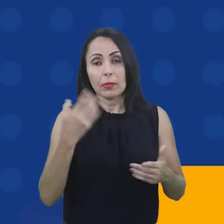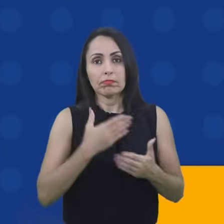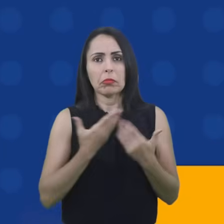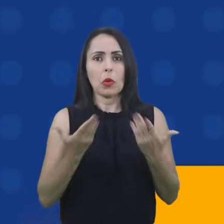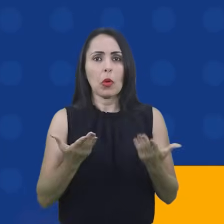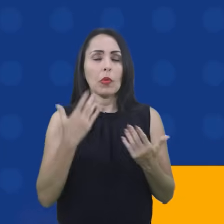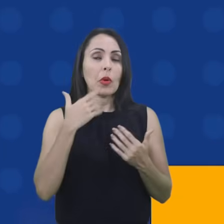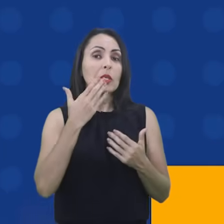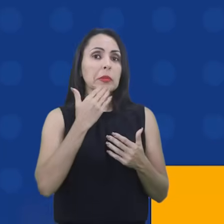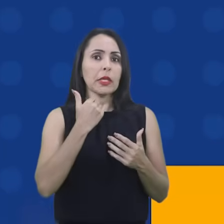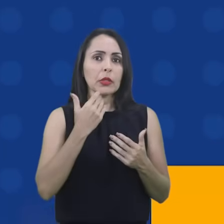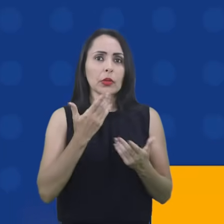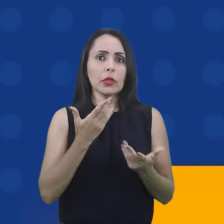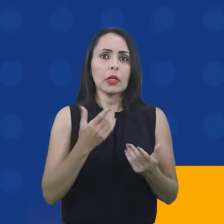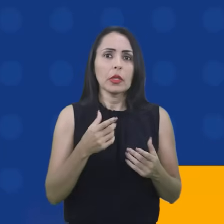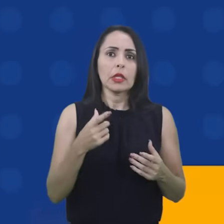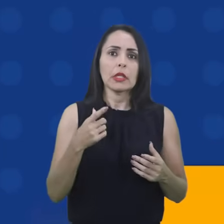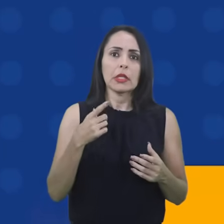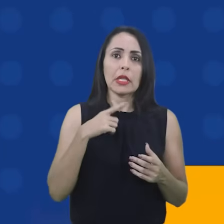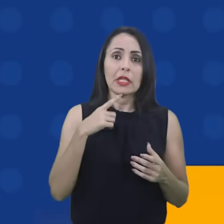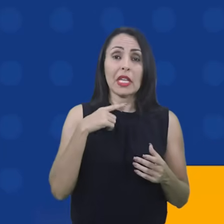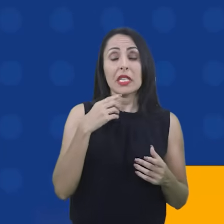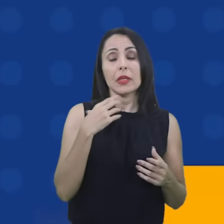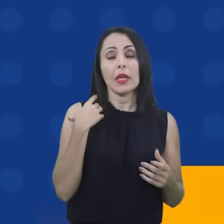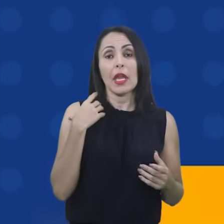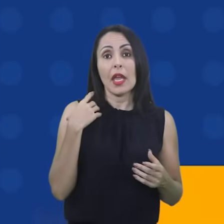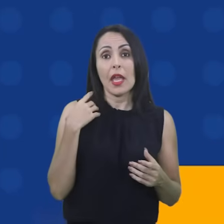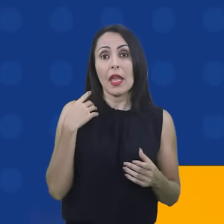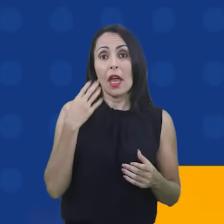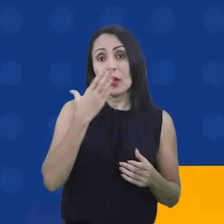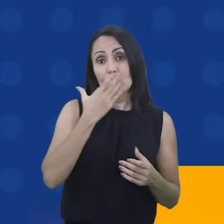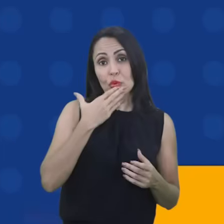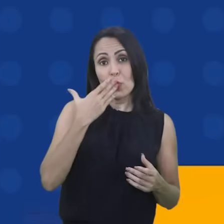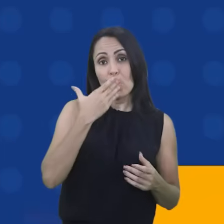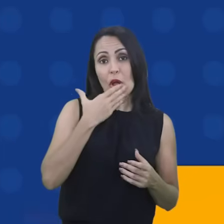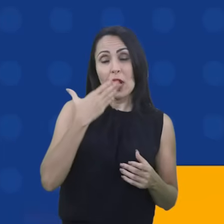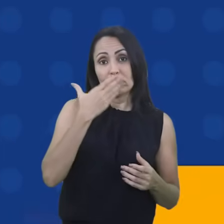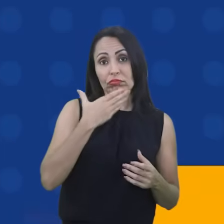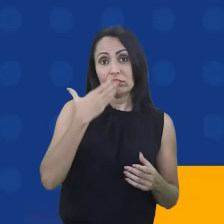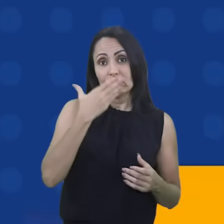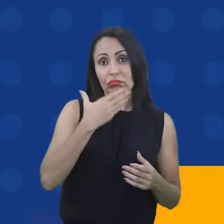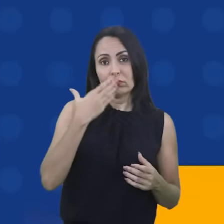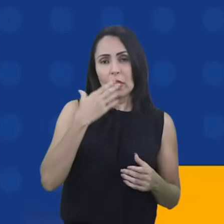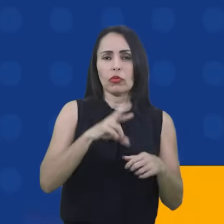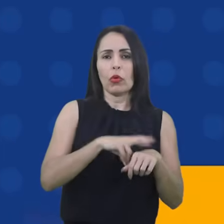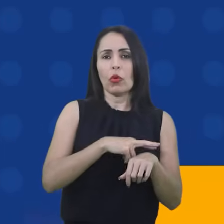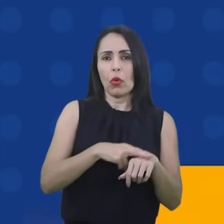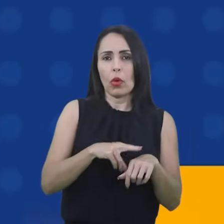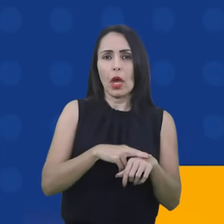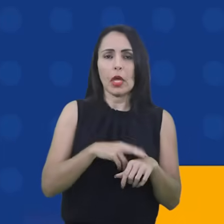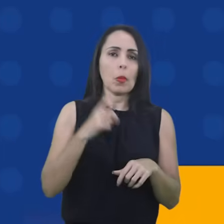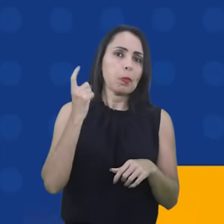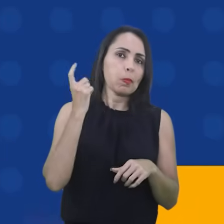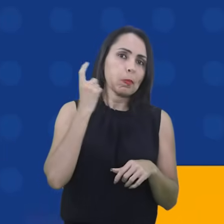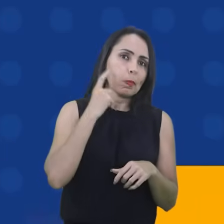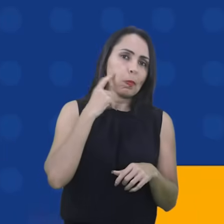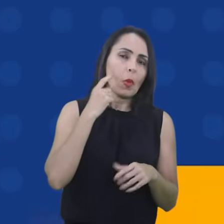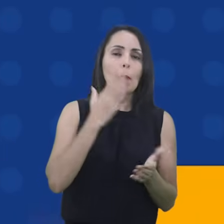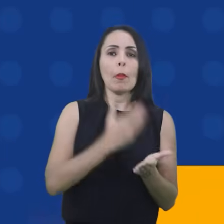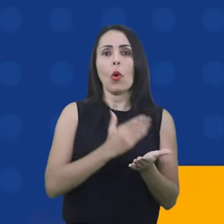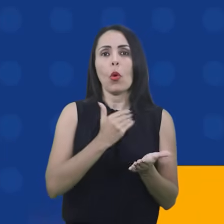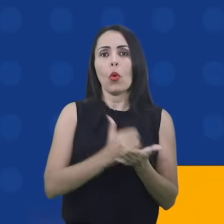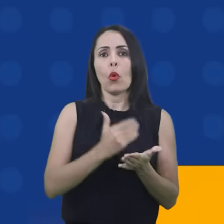alimentos, né? São alimentos que têm alto teor de açúcar, né? Chocolates, balas, né, bolos